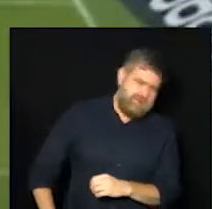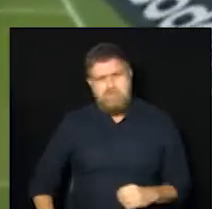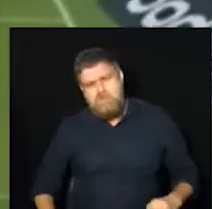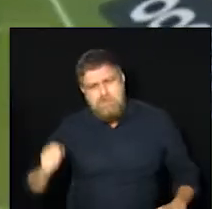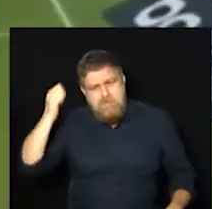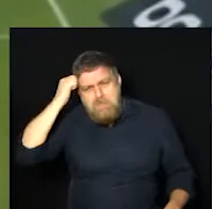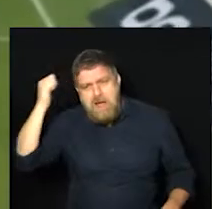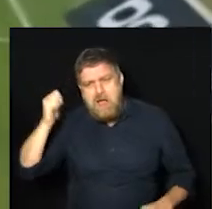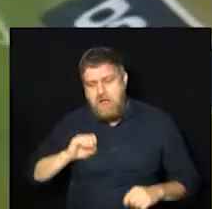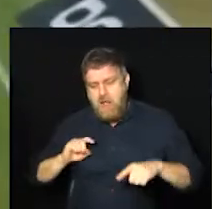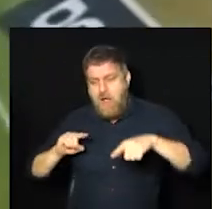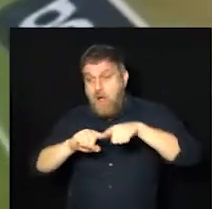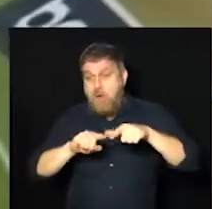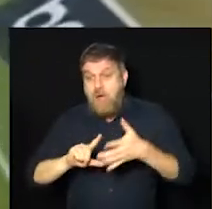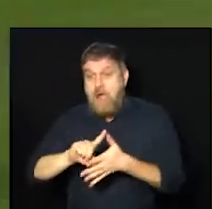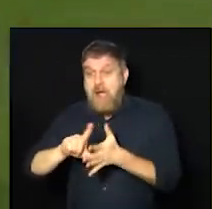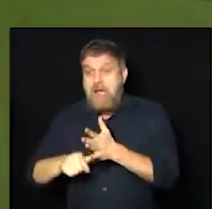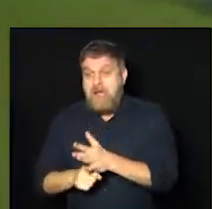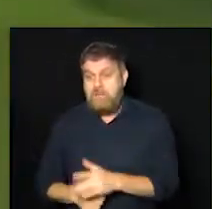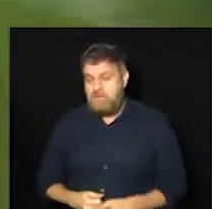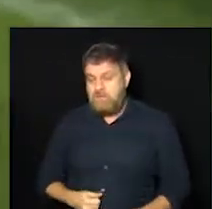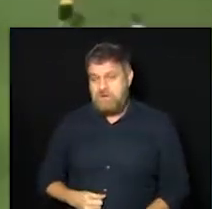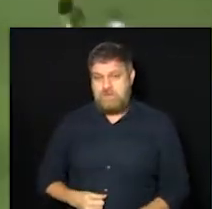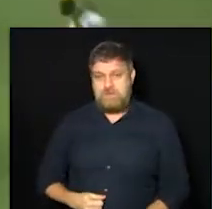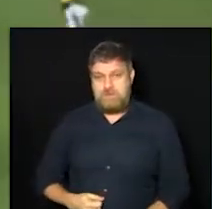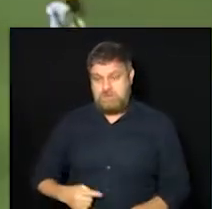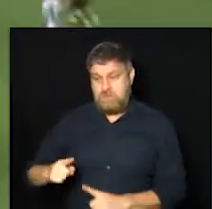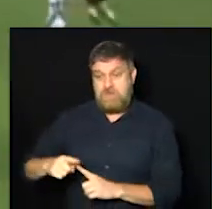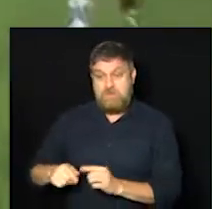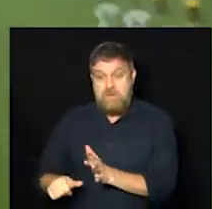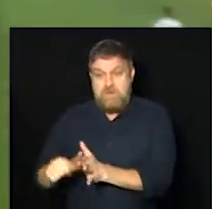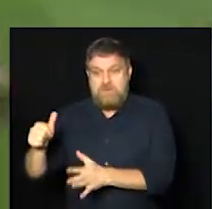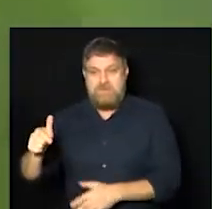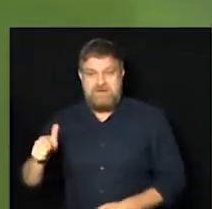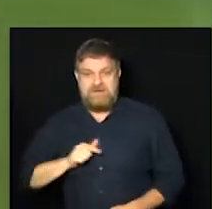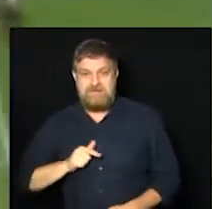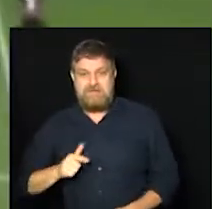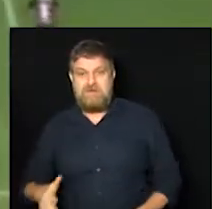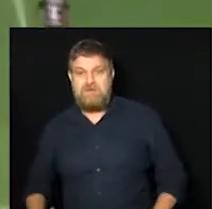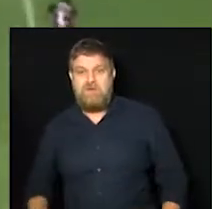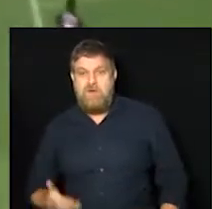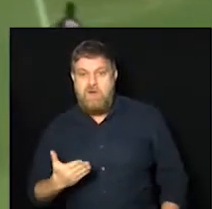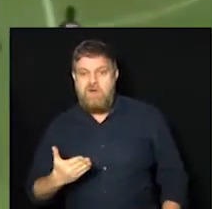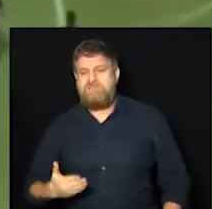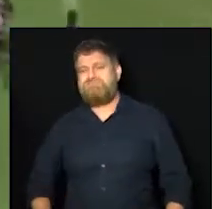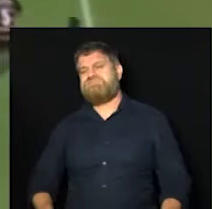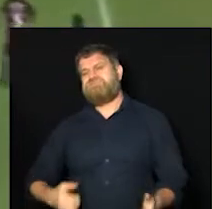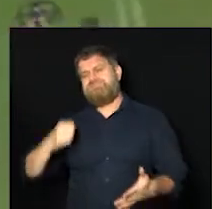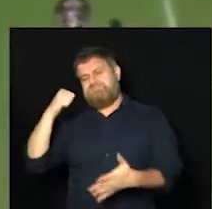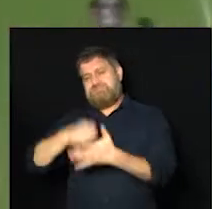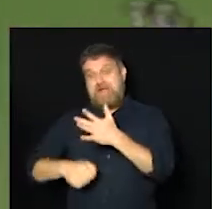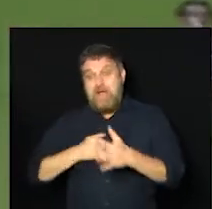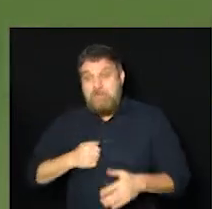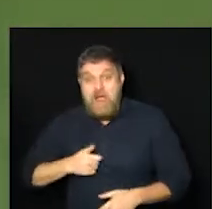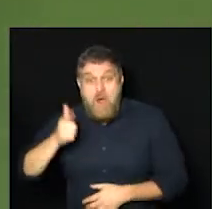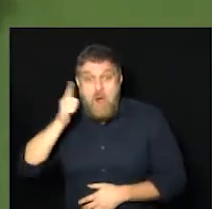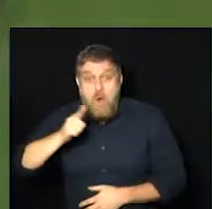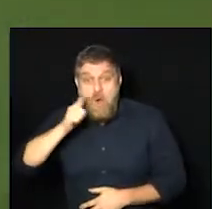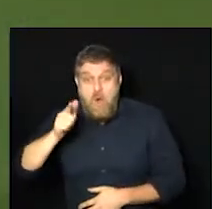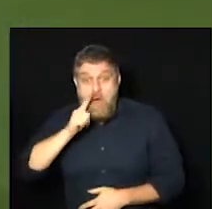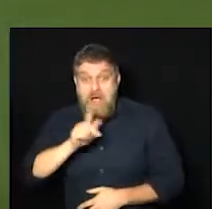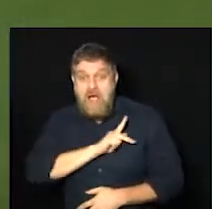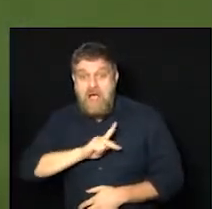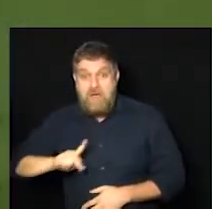placar, mas logo em seguida, ainda no primeiro tempo, muito amigo, hein? Éder Ciola marcou contra, depois João Paulo,